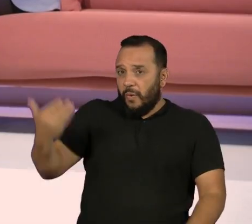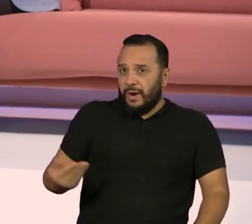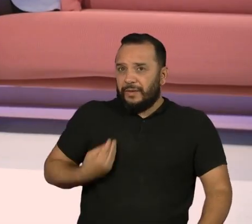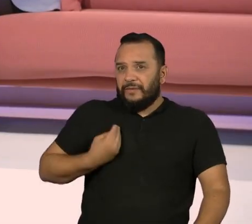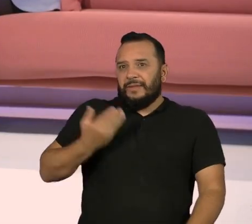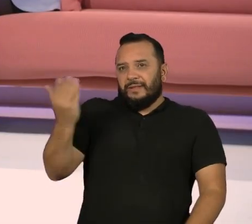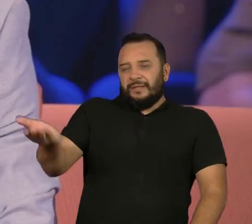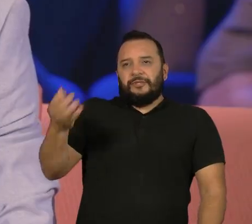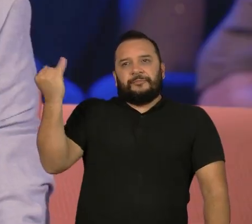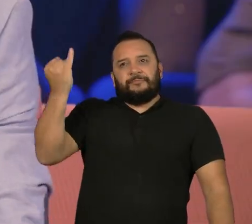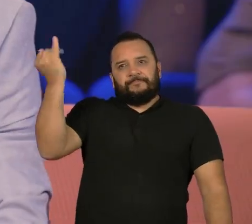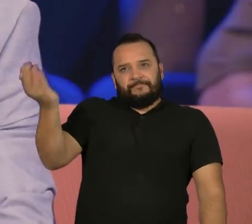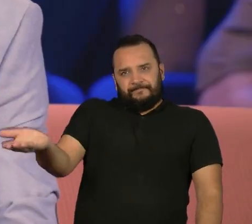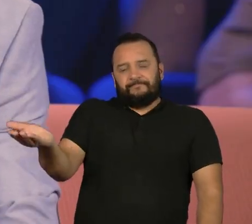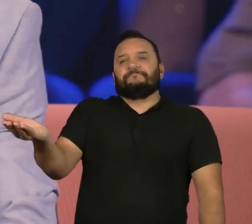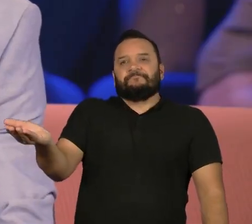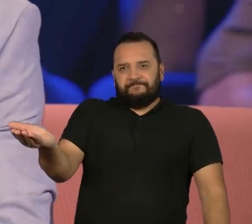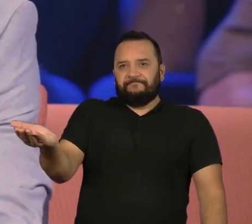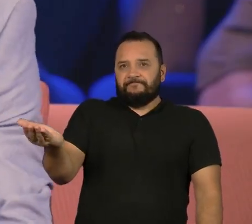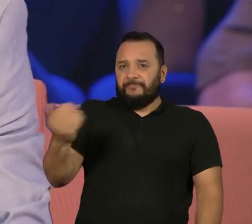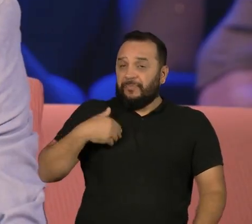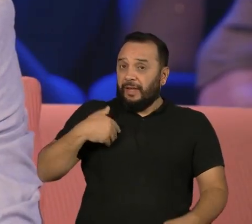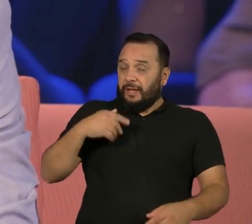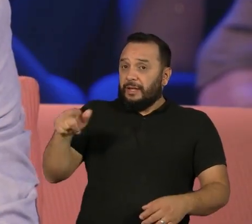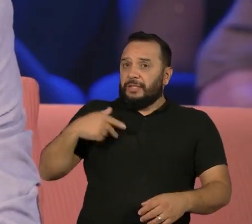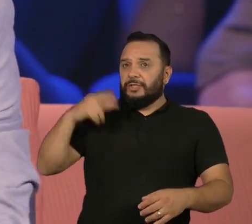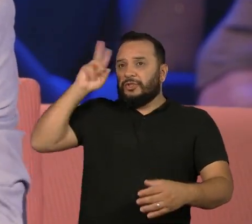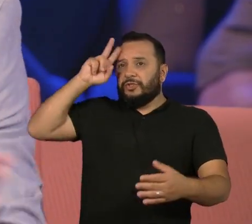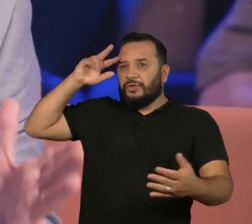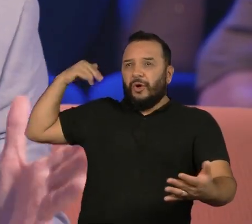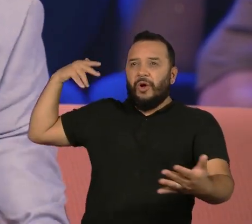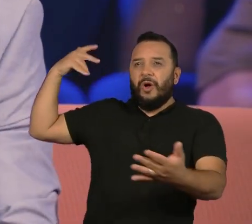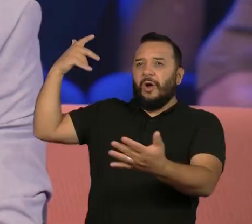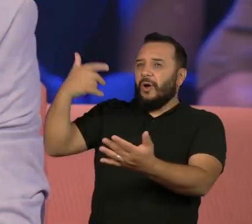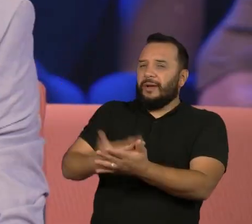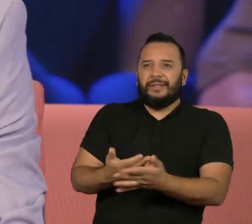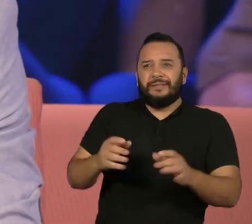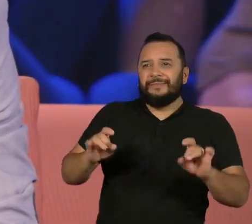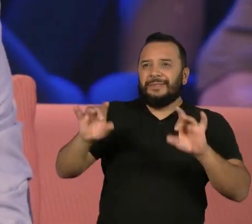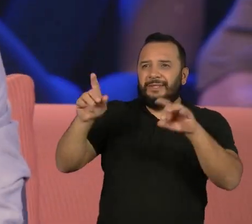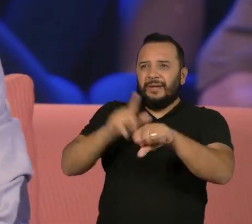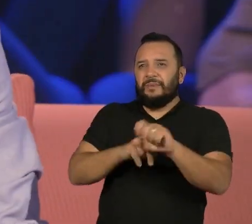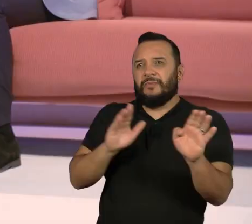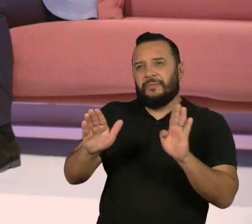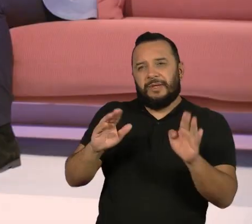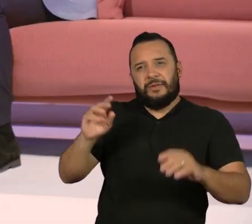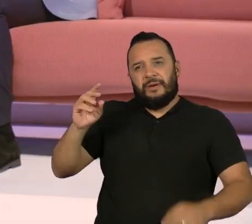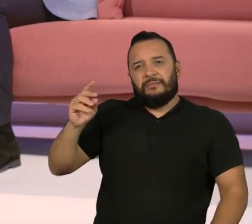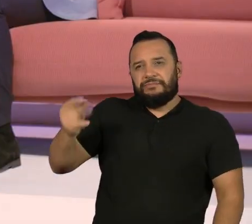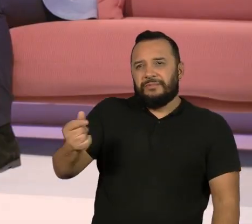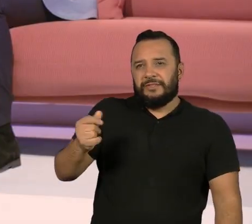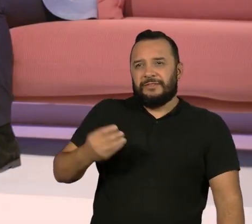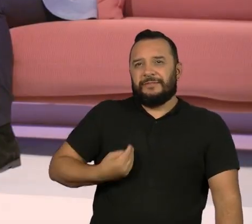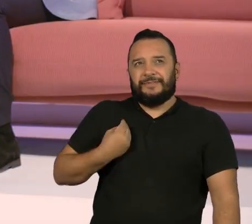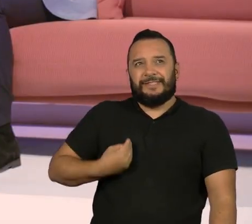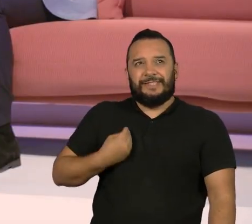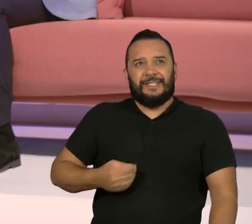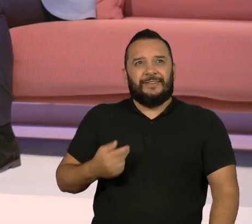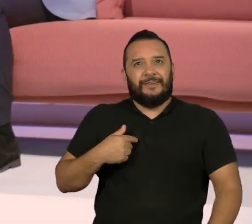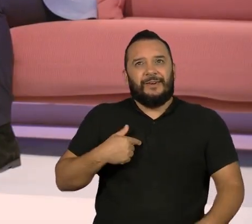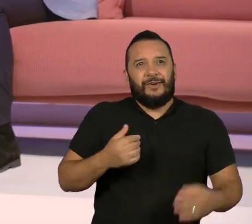alguém tão importante que deixou um legado em um tempo tão curto de vida. Então vamos convidar o